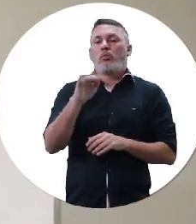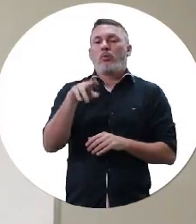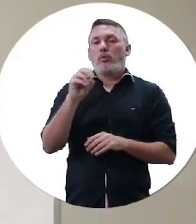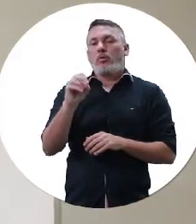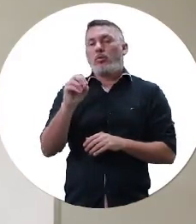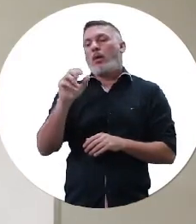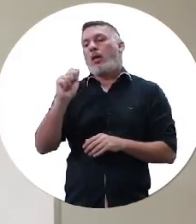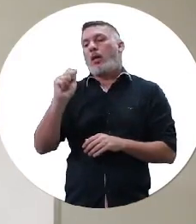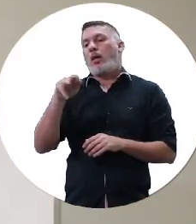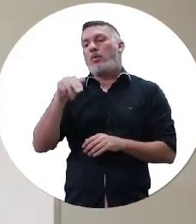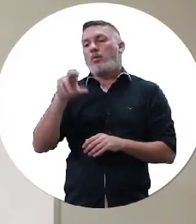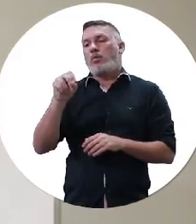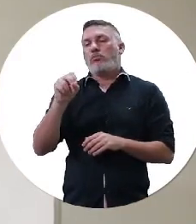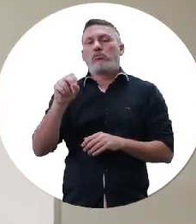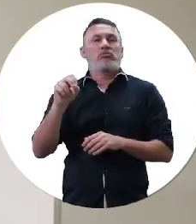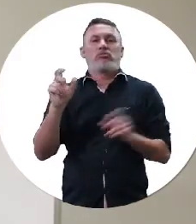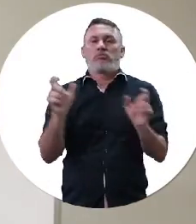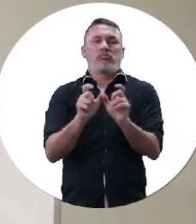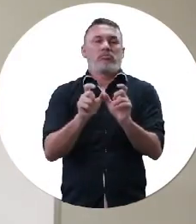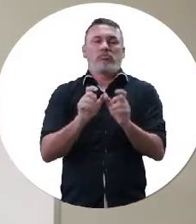N-etilbutanoamina.